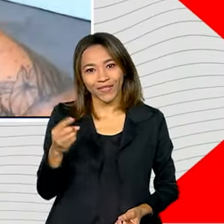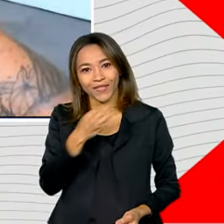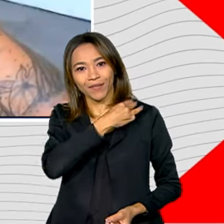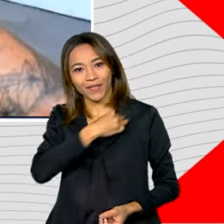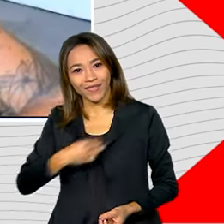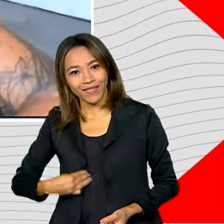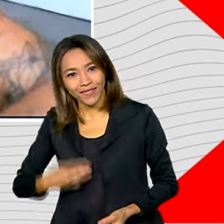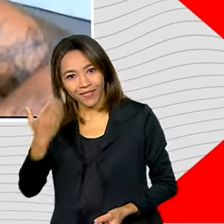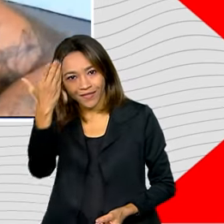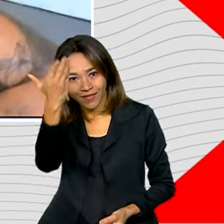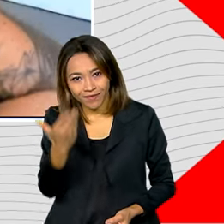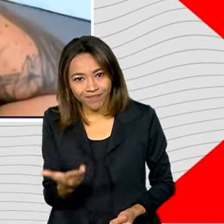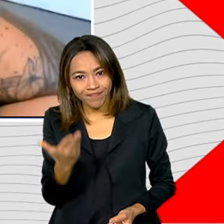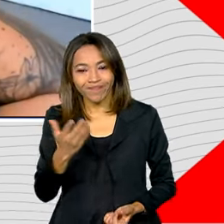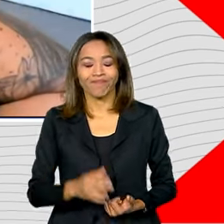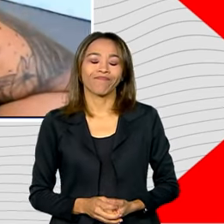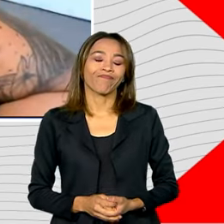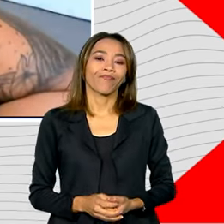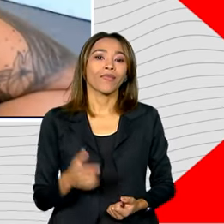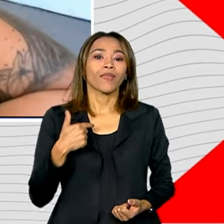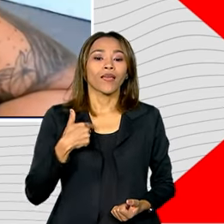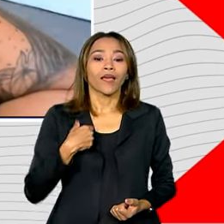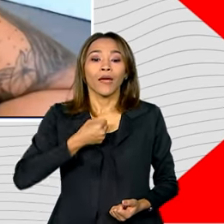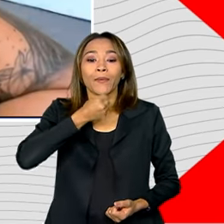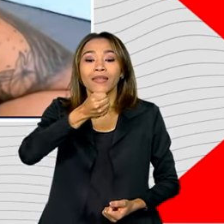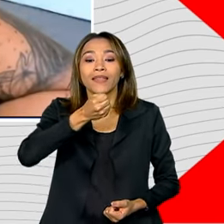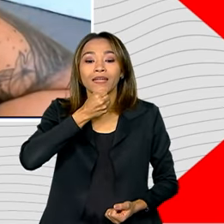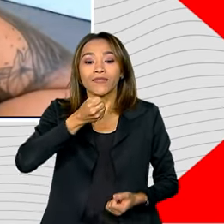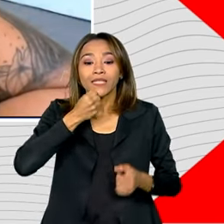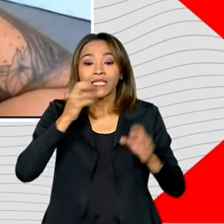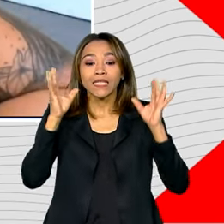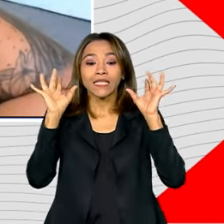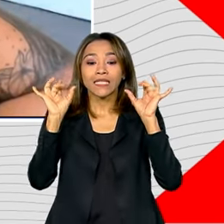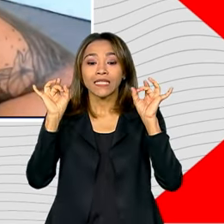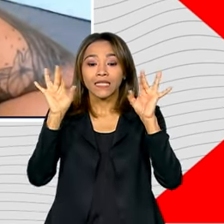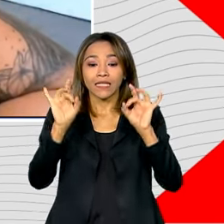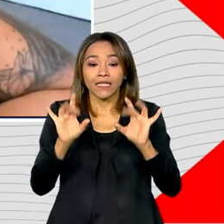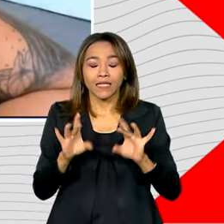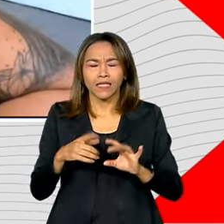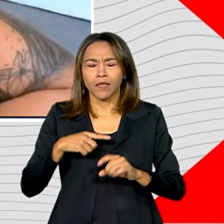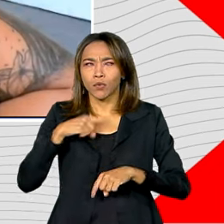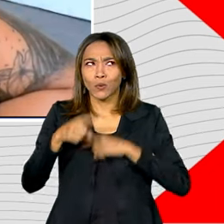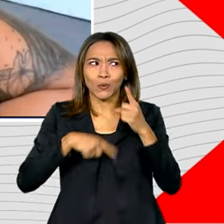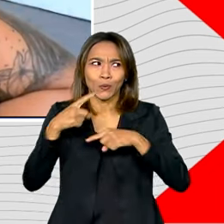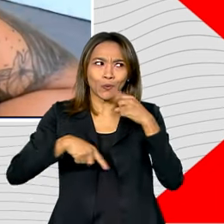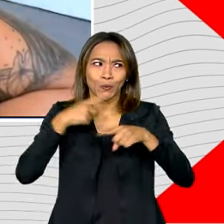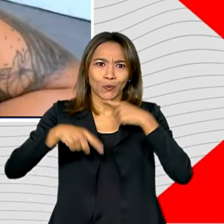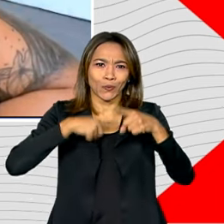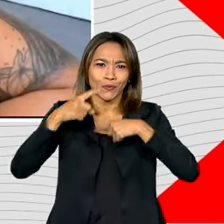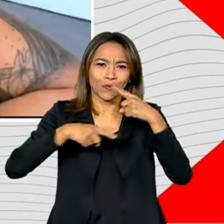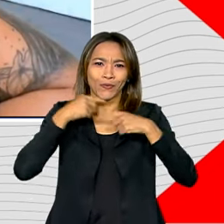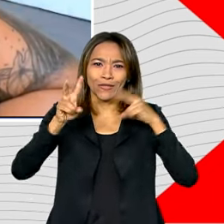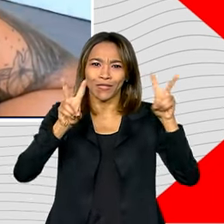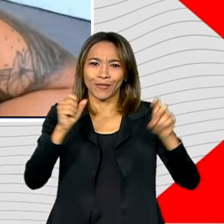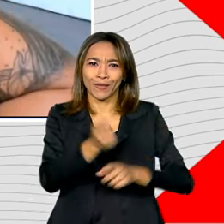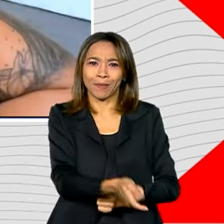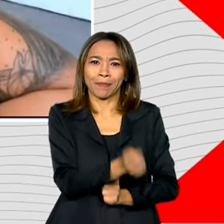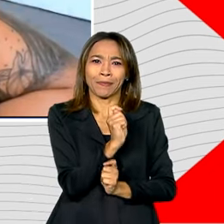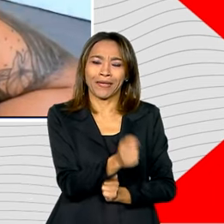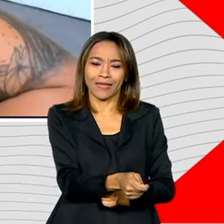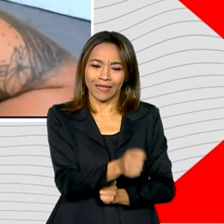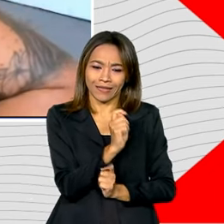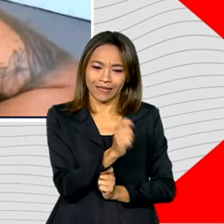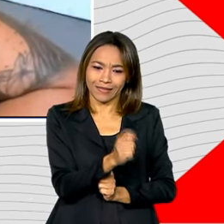de Paula. Na verdade, queria uma entrevista exclusiva aqui no Amazonas. A gente tem muitas dúvidas a respeito da pesca. Encontra isso por meio